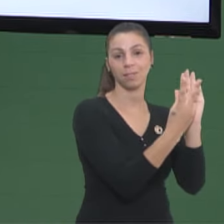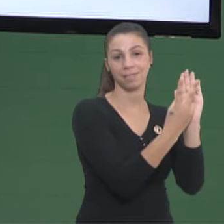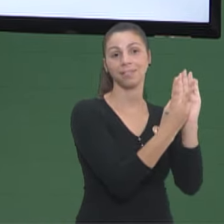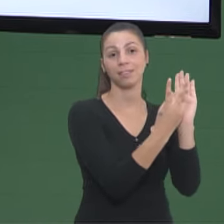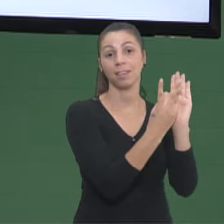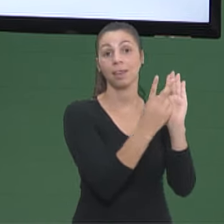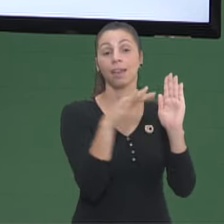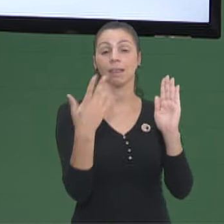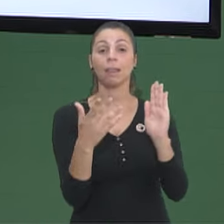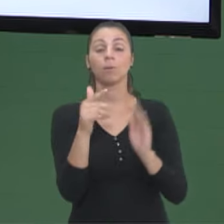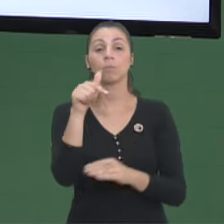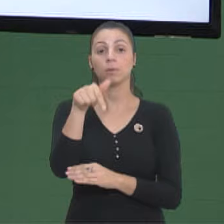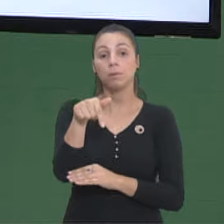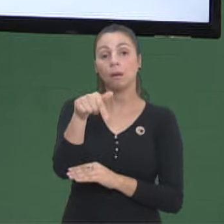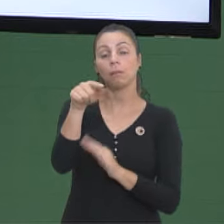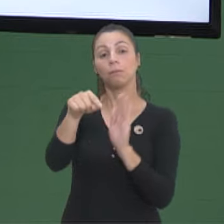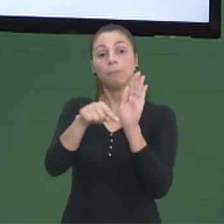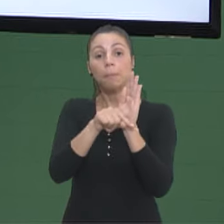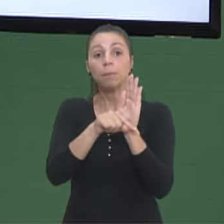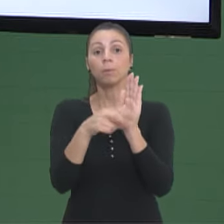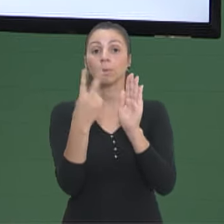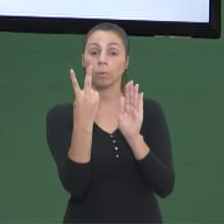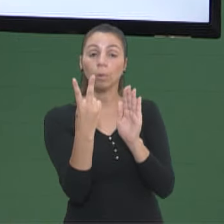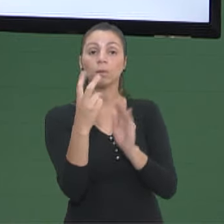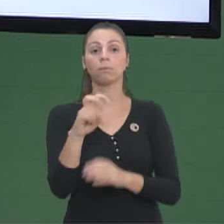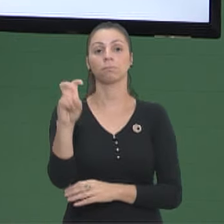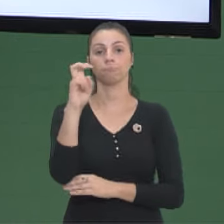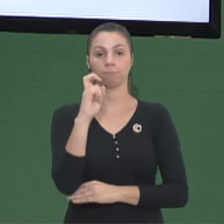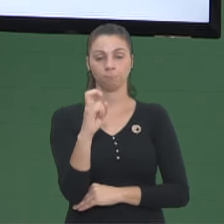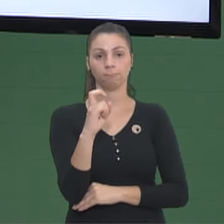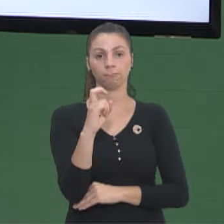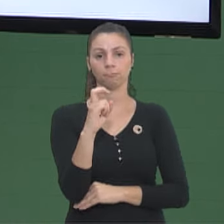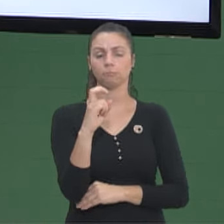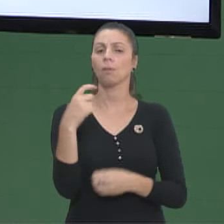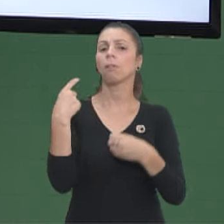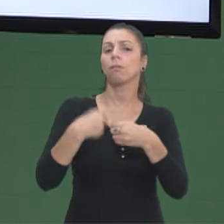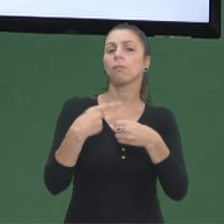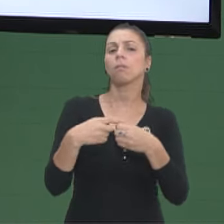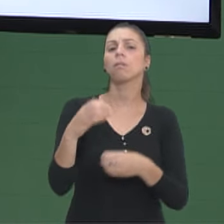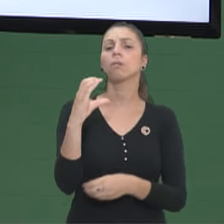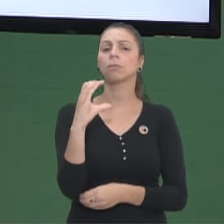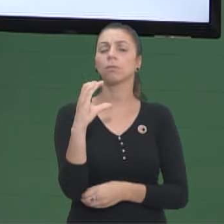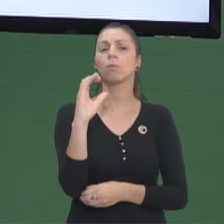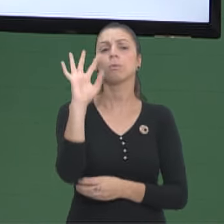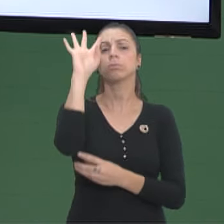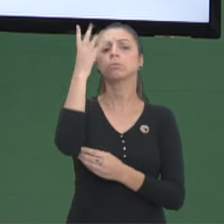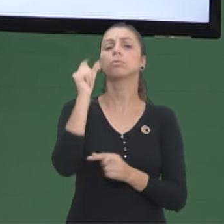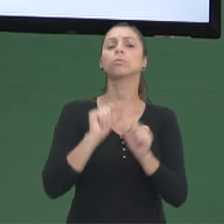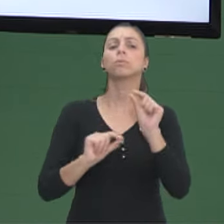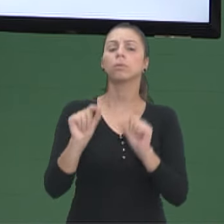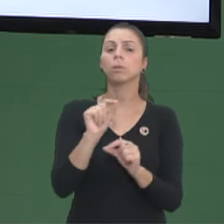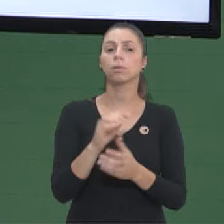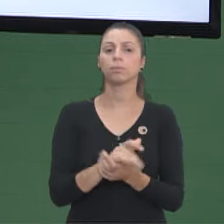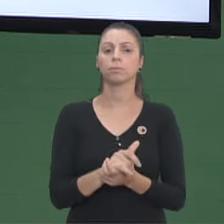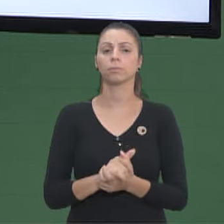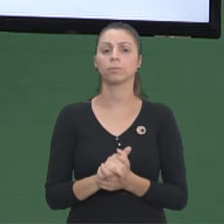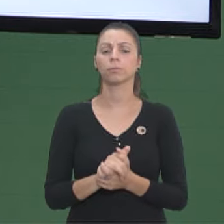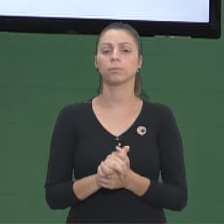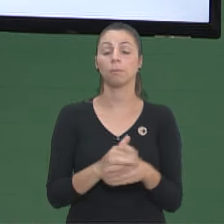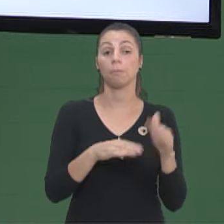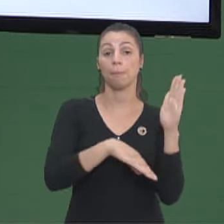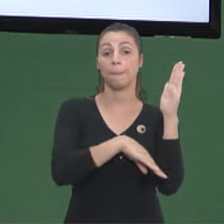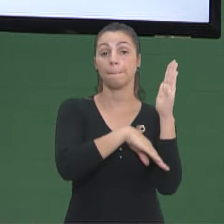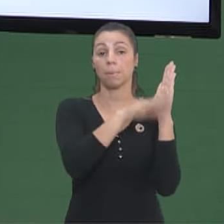Então, 7 menos 2, 5. E a cidade C? O que aconteceu? Mínima,